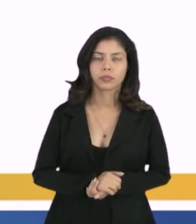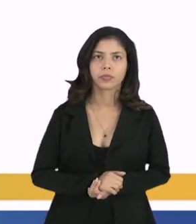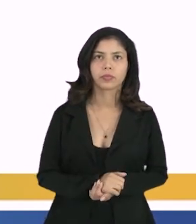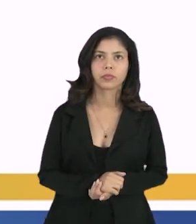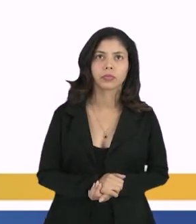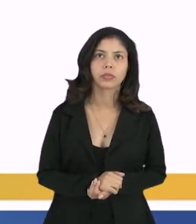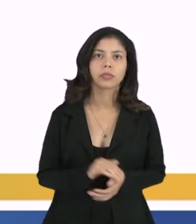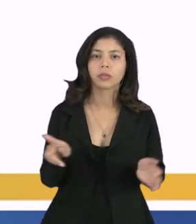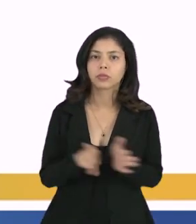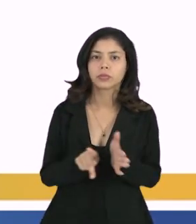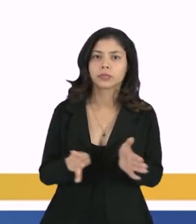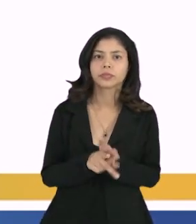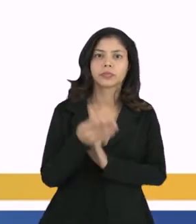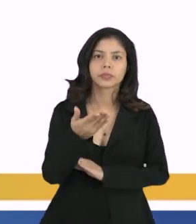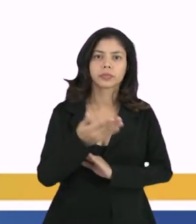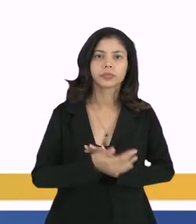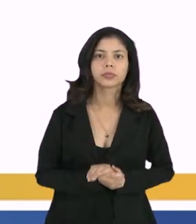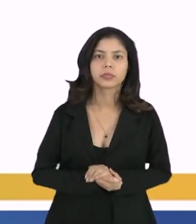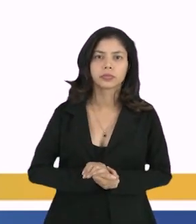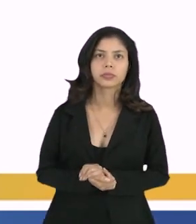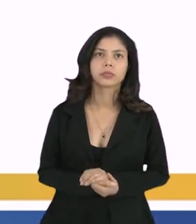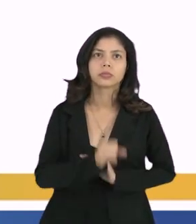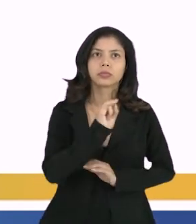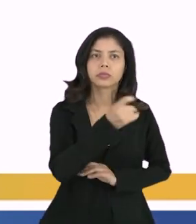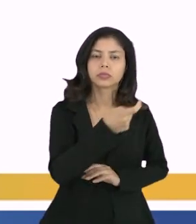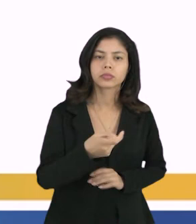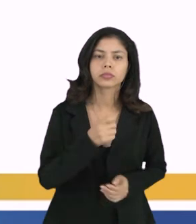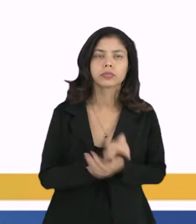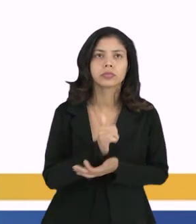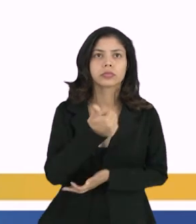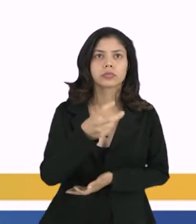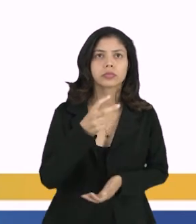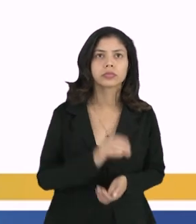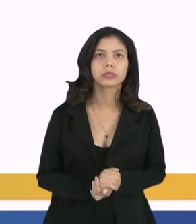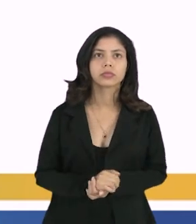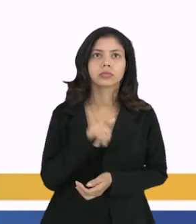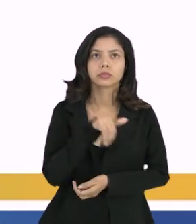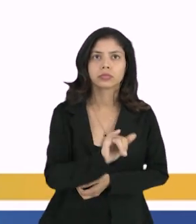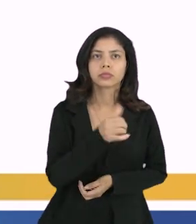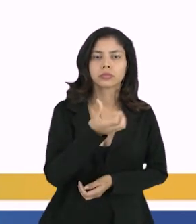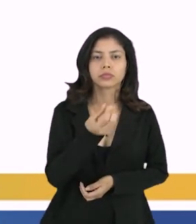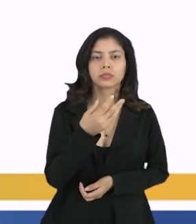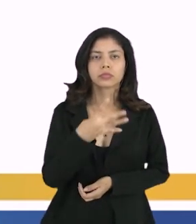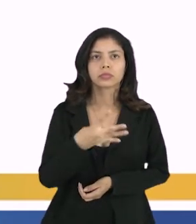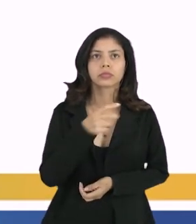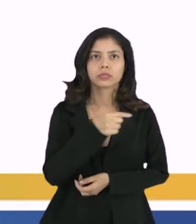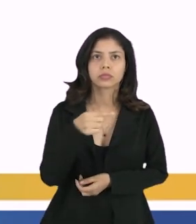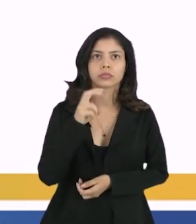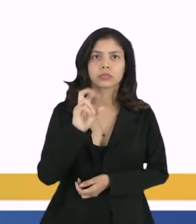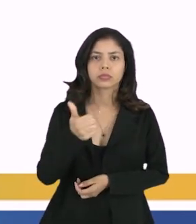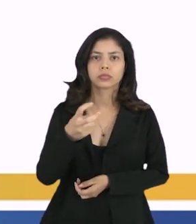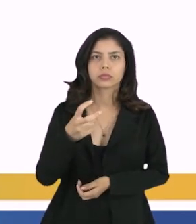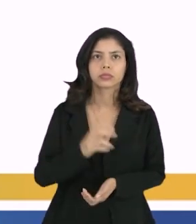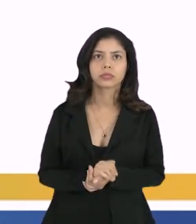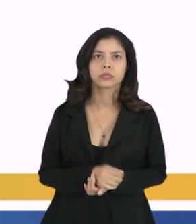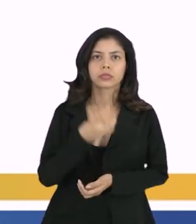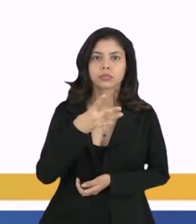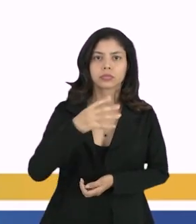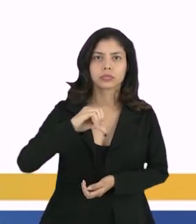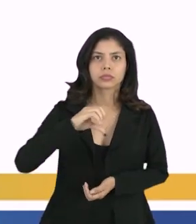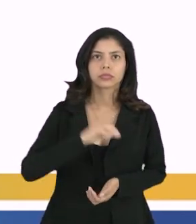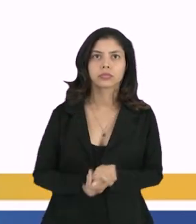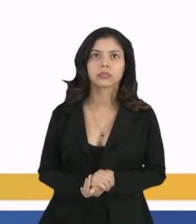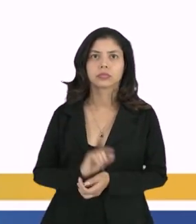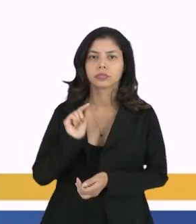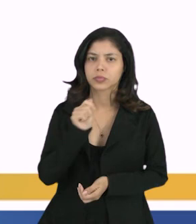uma solução. Se x é igual a 15, então y é 64 menos 15, que dá